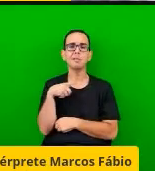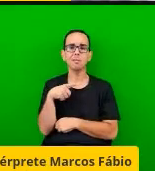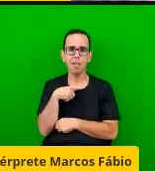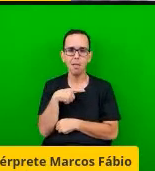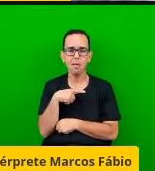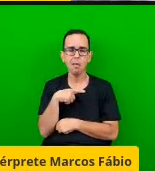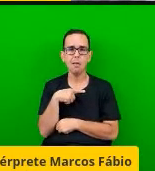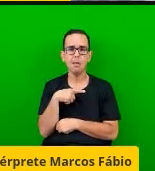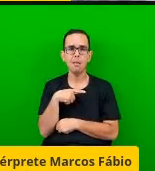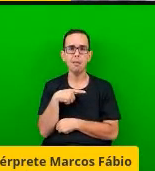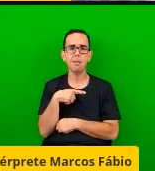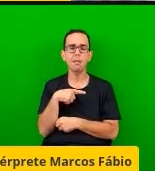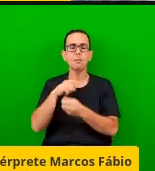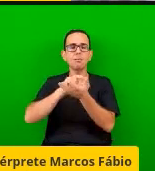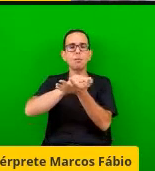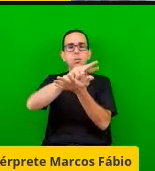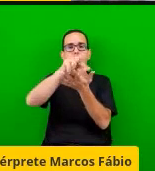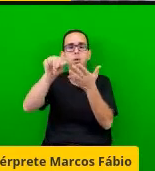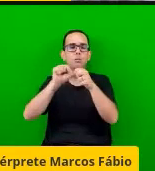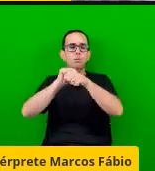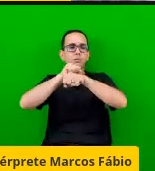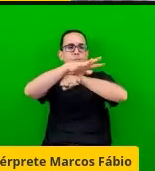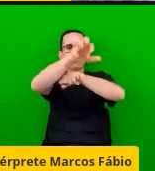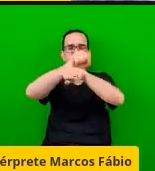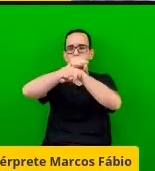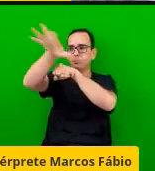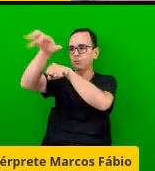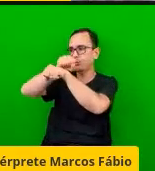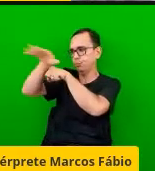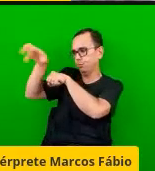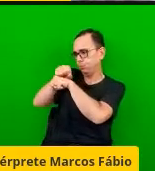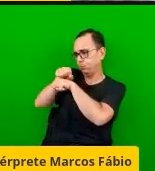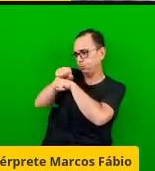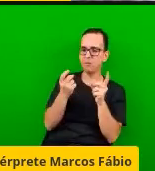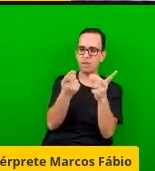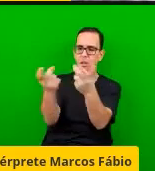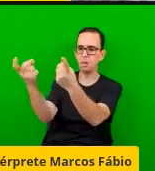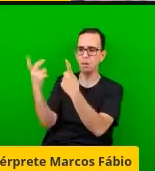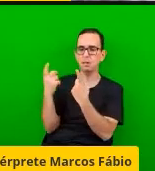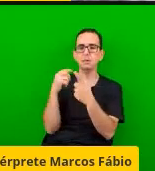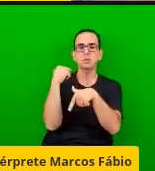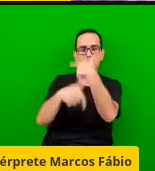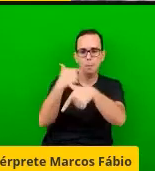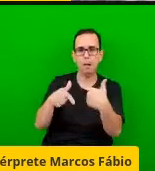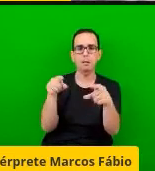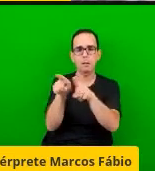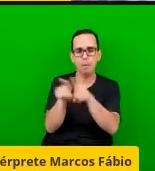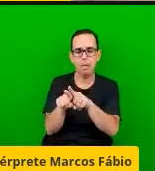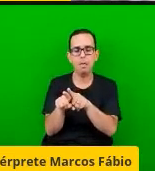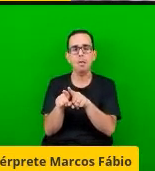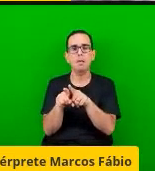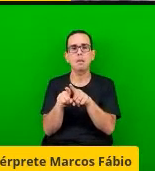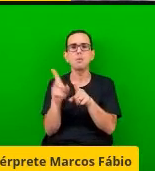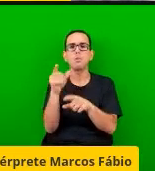redes produtivas e logísticas e também comerciais, né, que vão estruturar todo esse fluxo global, não só de